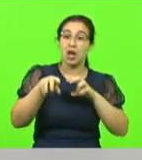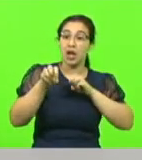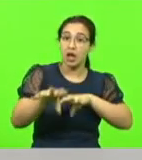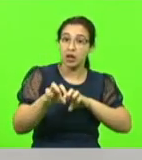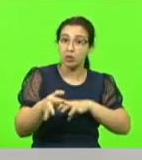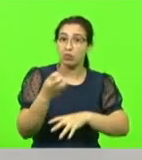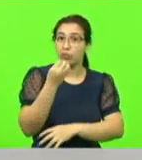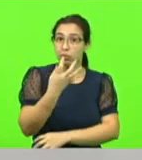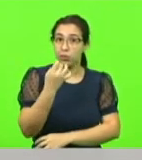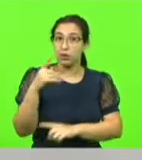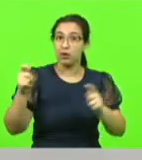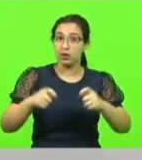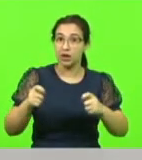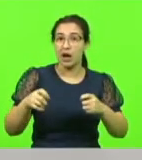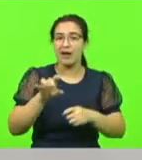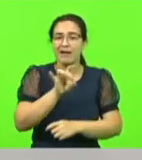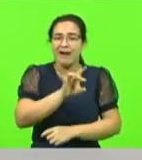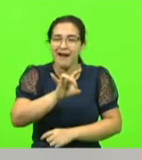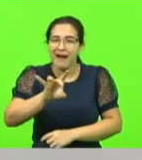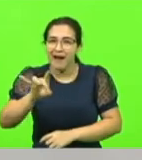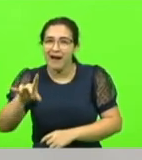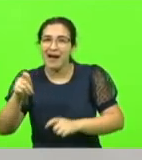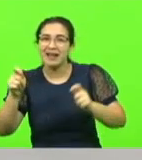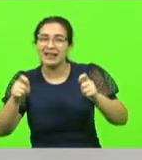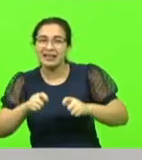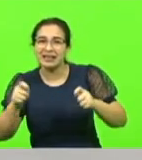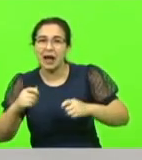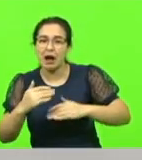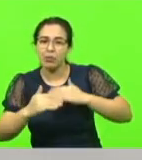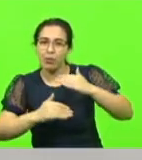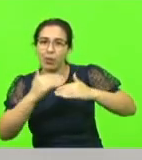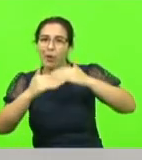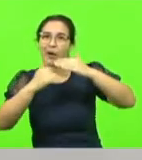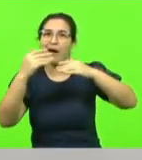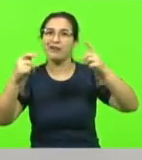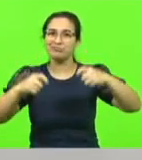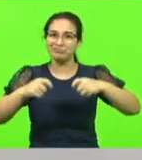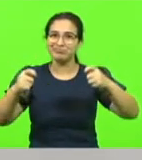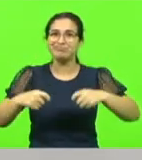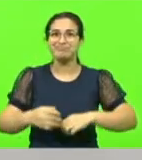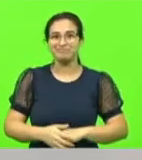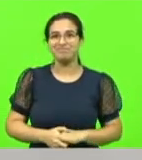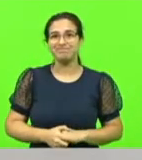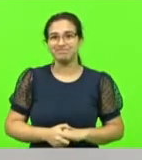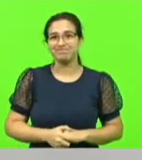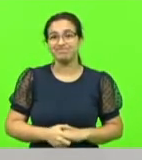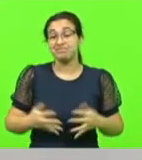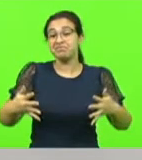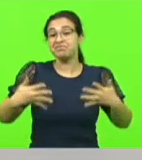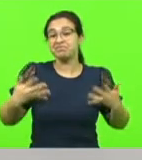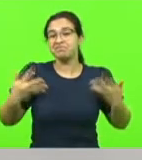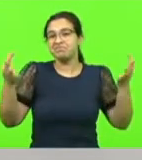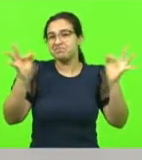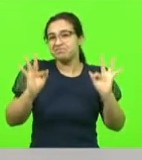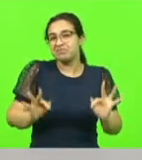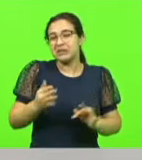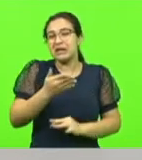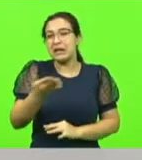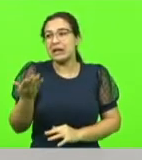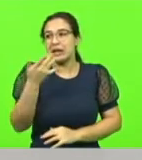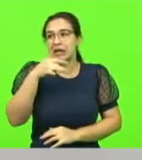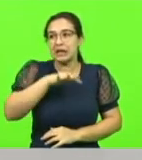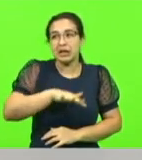delas possa ter condições de progredir na vida. A alegria das crianças não poderá nunca